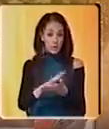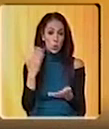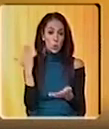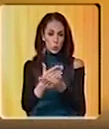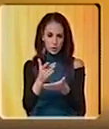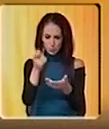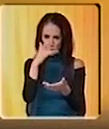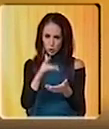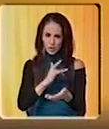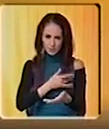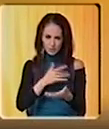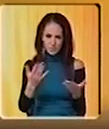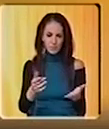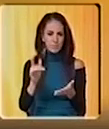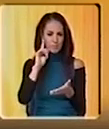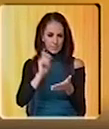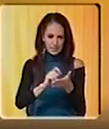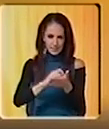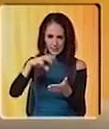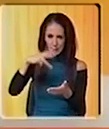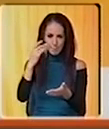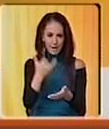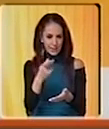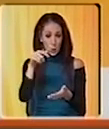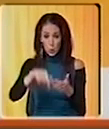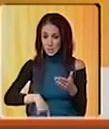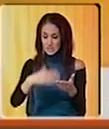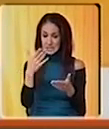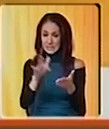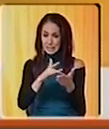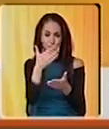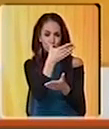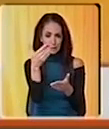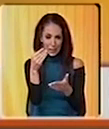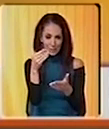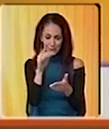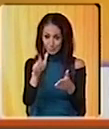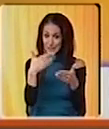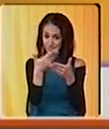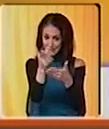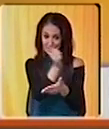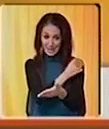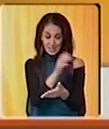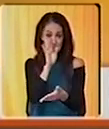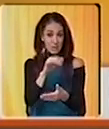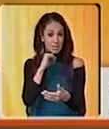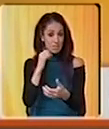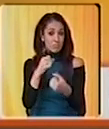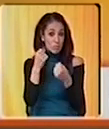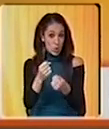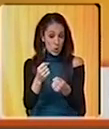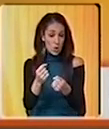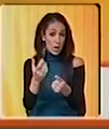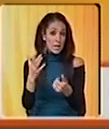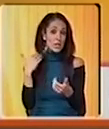último romance, O Caderno de Maia. E hoje temos mais 10 livros para oferecer aí para casa. Portanto, se porventura não conseguiu receber o